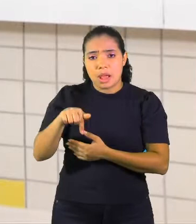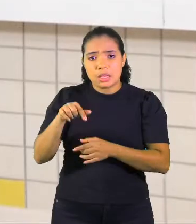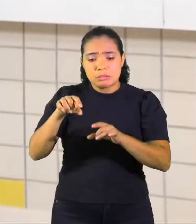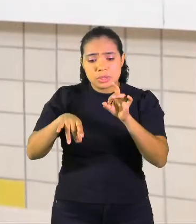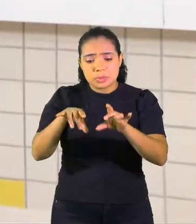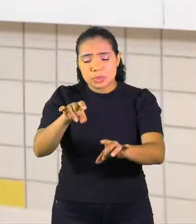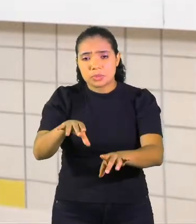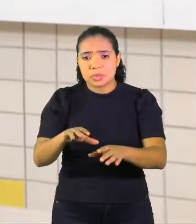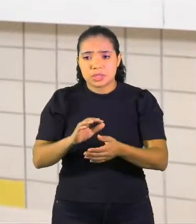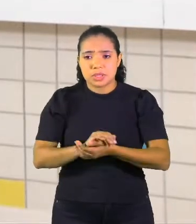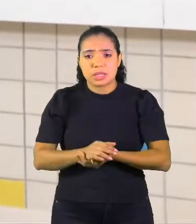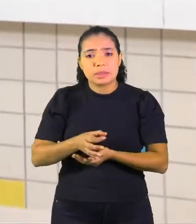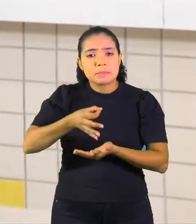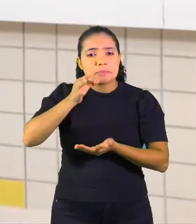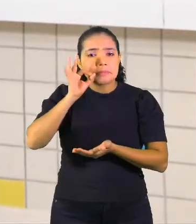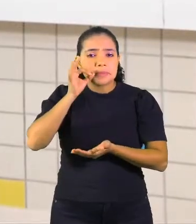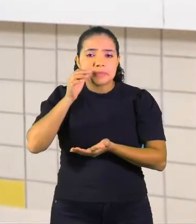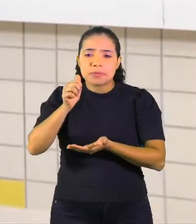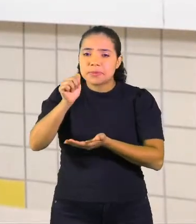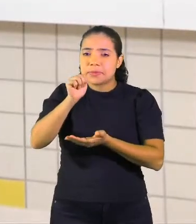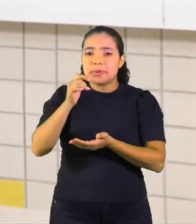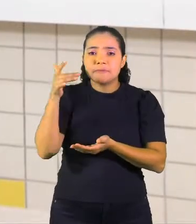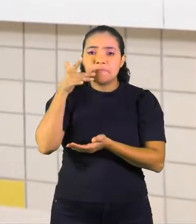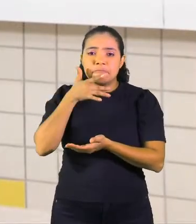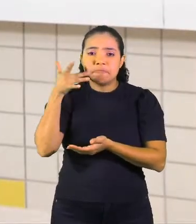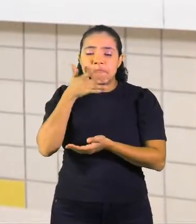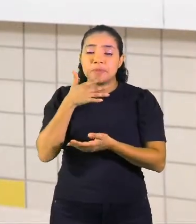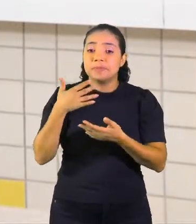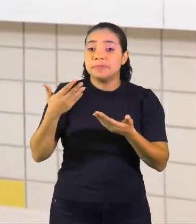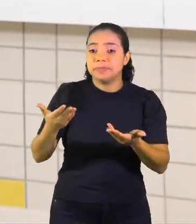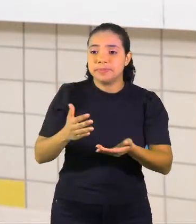Essa bebida tão deliciosa,